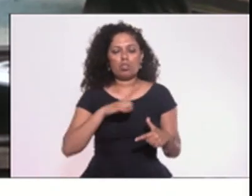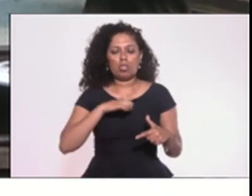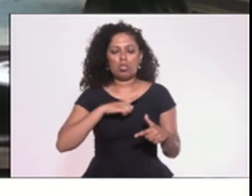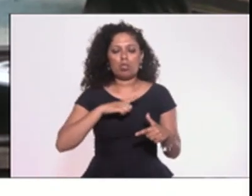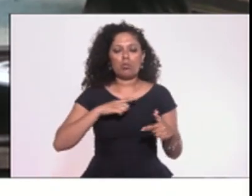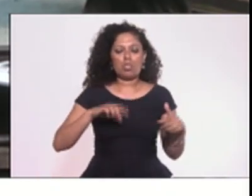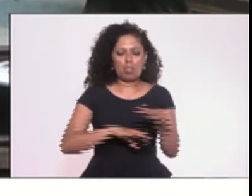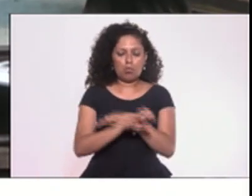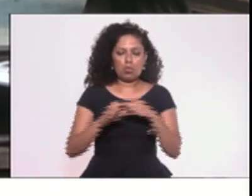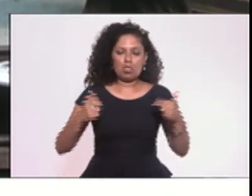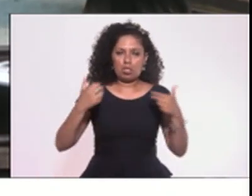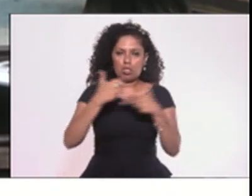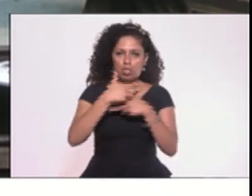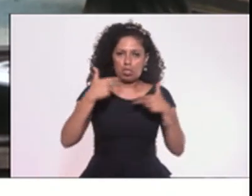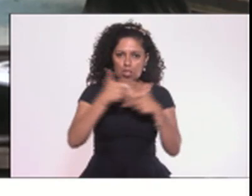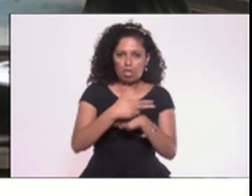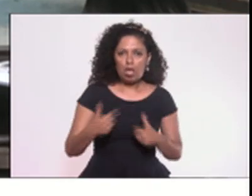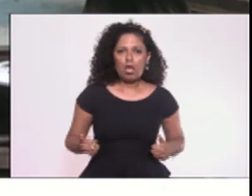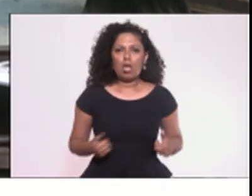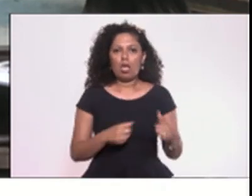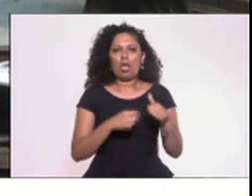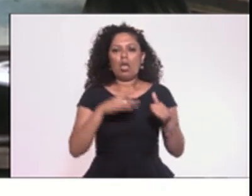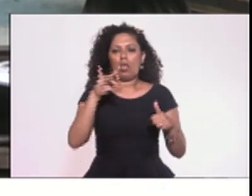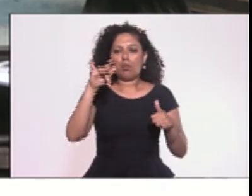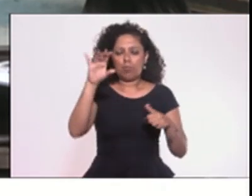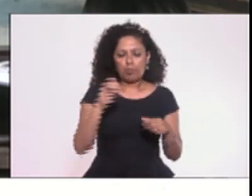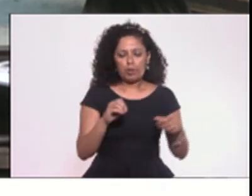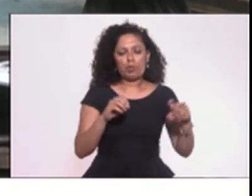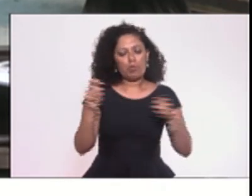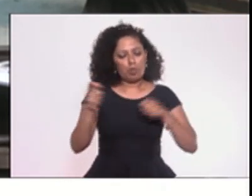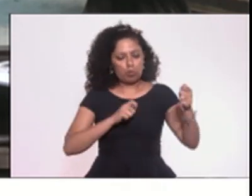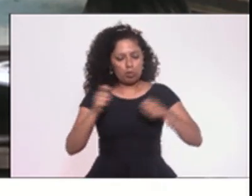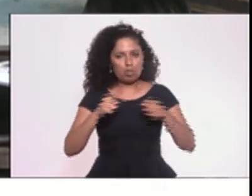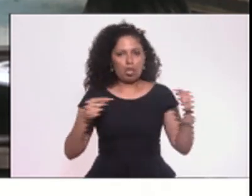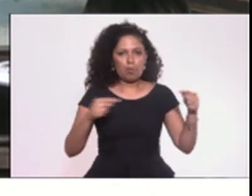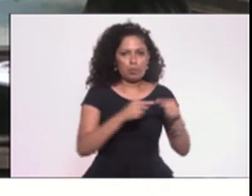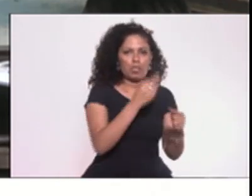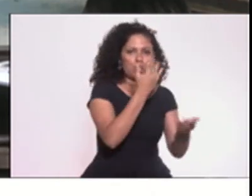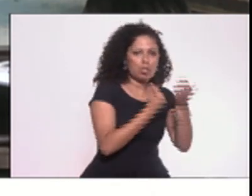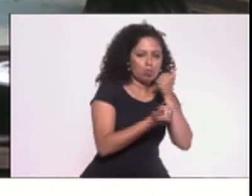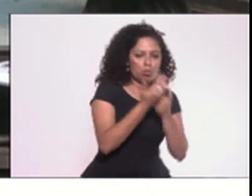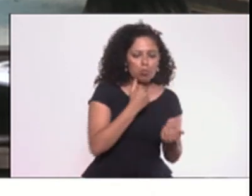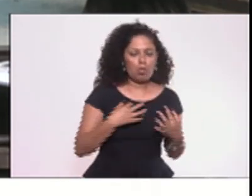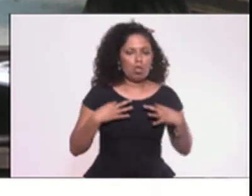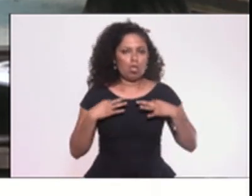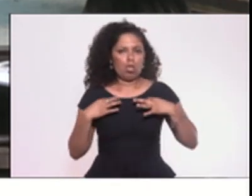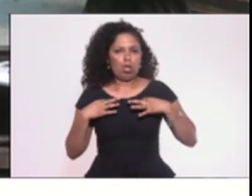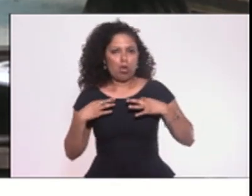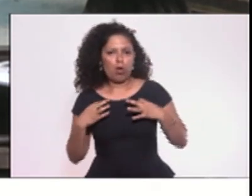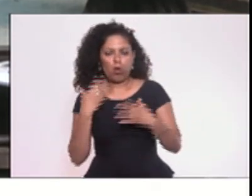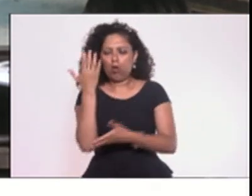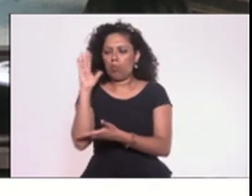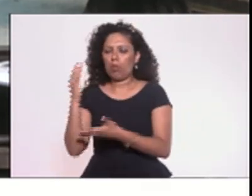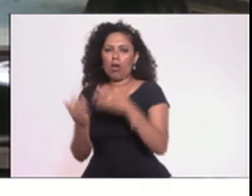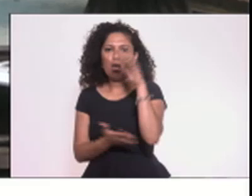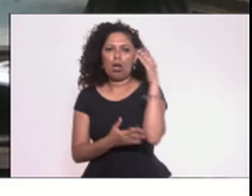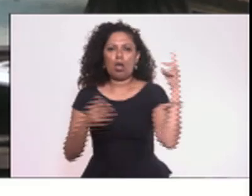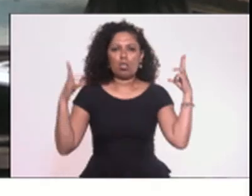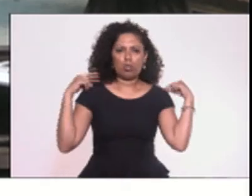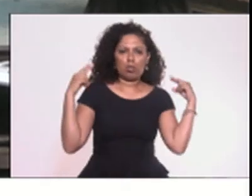nós trabalhamos a bioeconomia de forma transversal, nas cadeias de alimento, de moda, floresta,